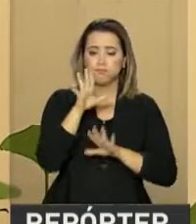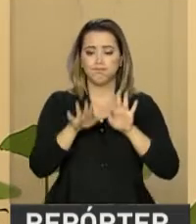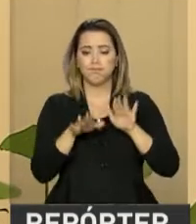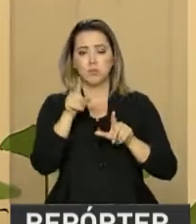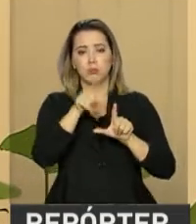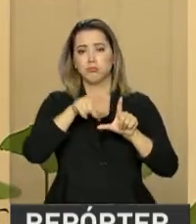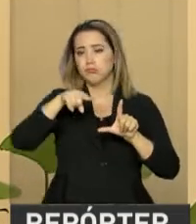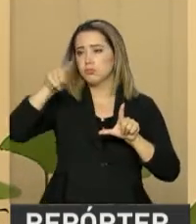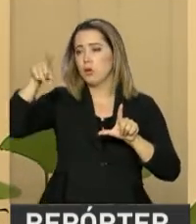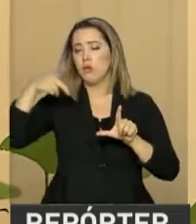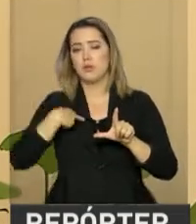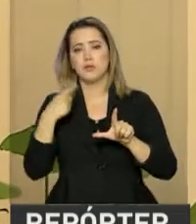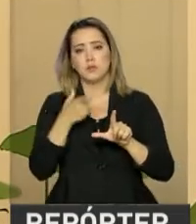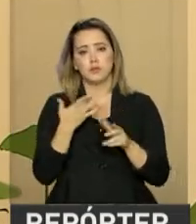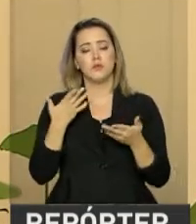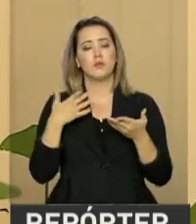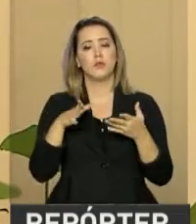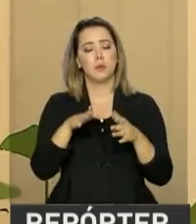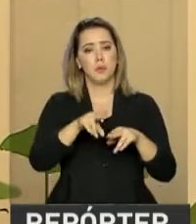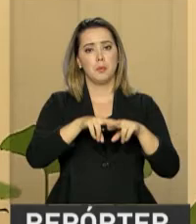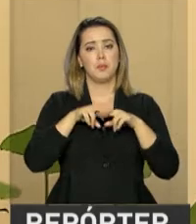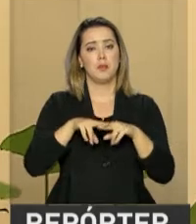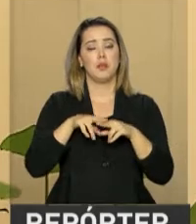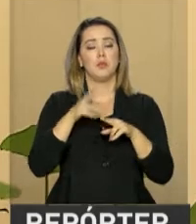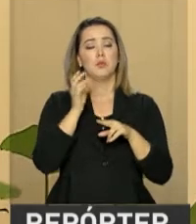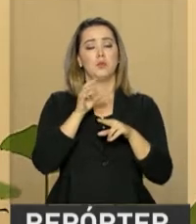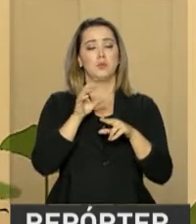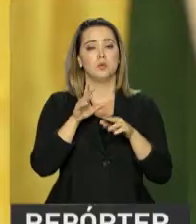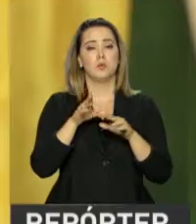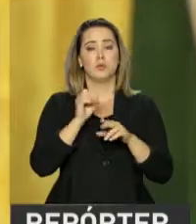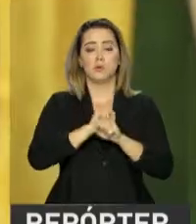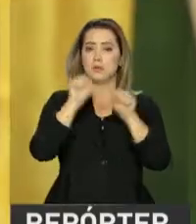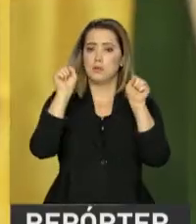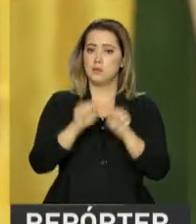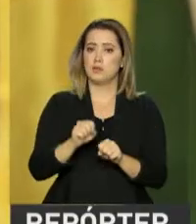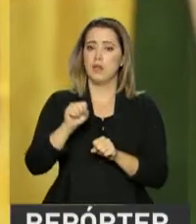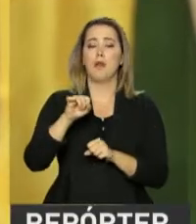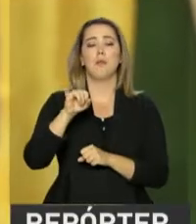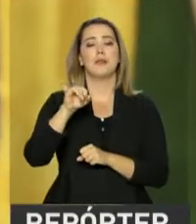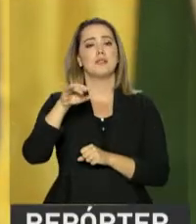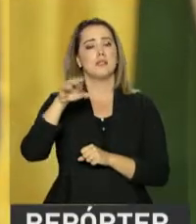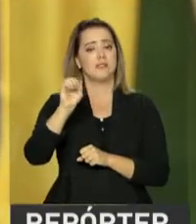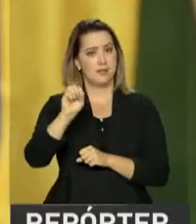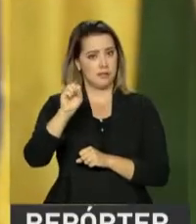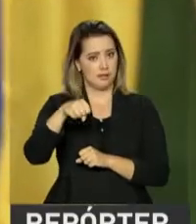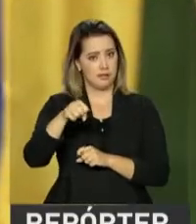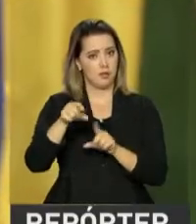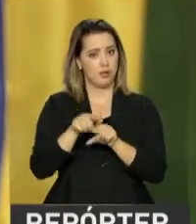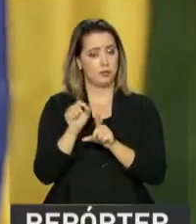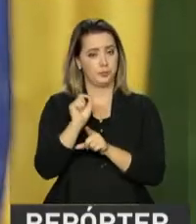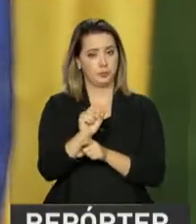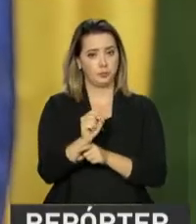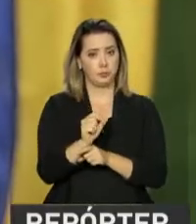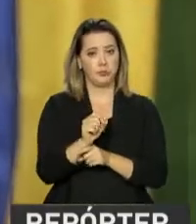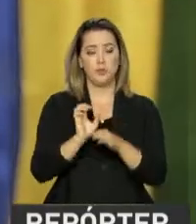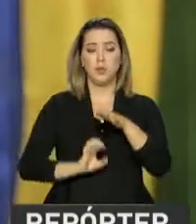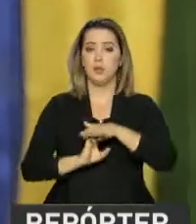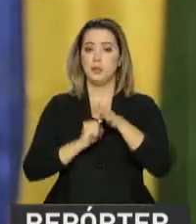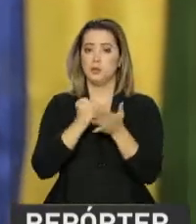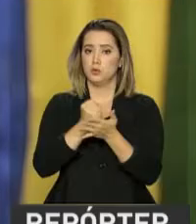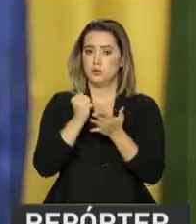de mão de obra feita pelo sistema assim o sistema nacional de emprego para a auditora empresas que contratam pessoas com